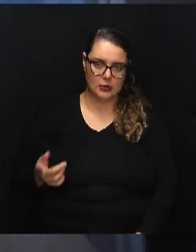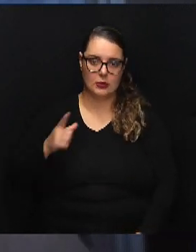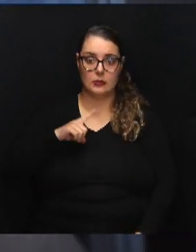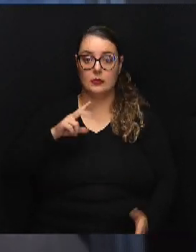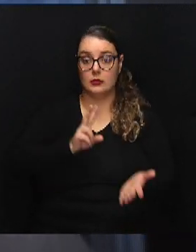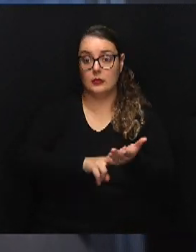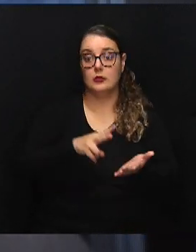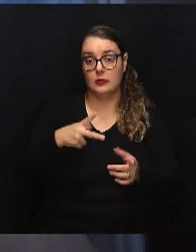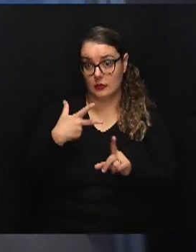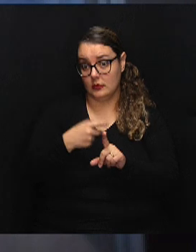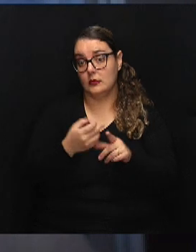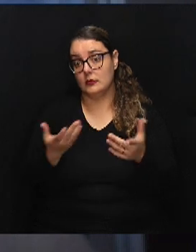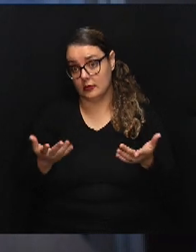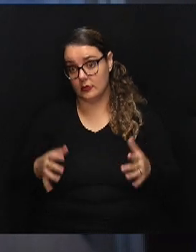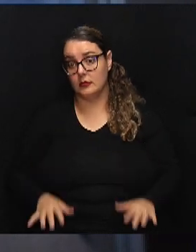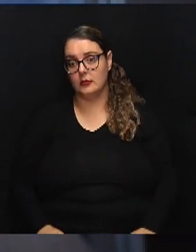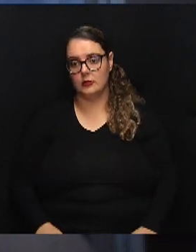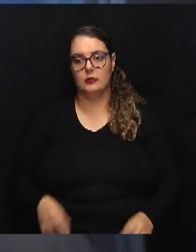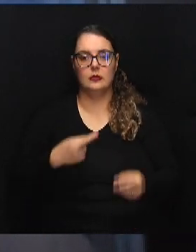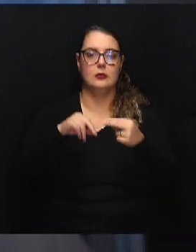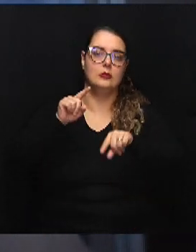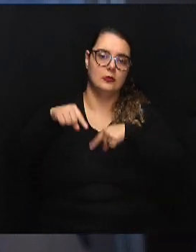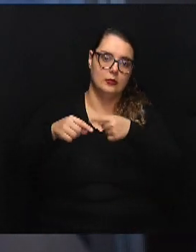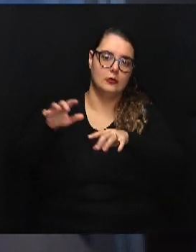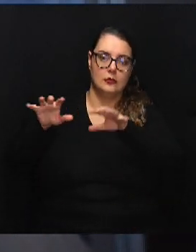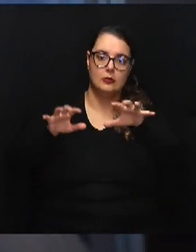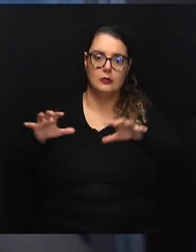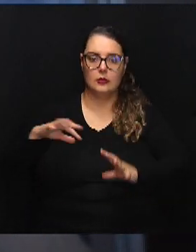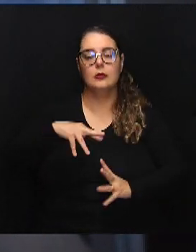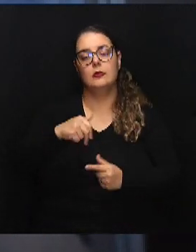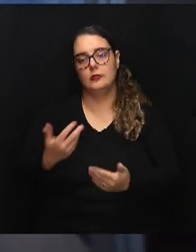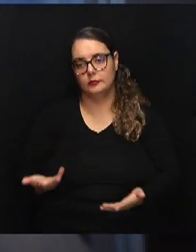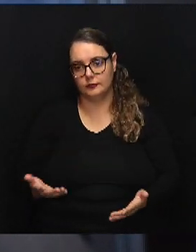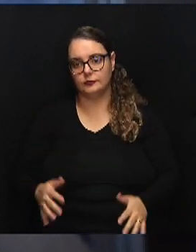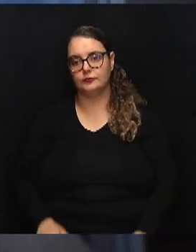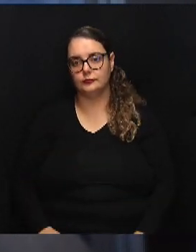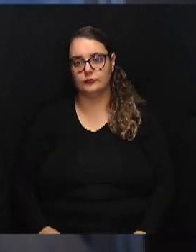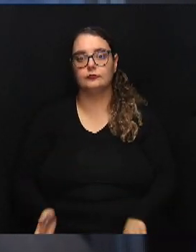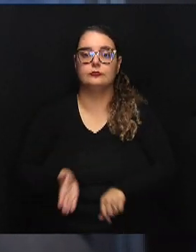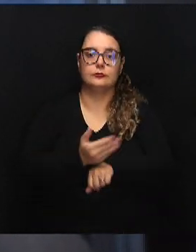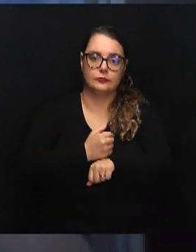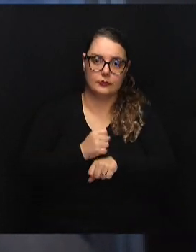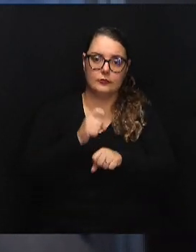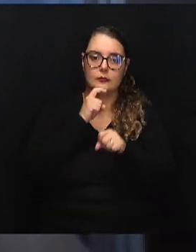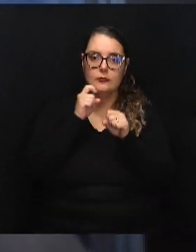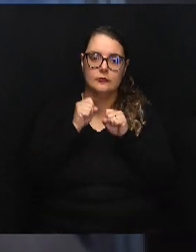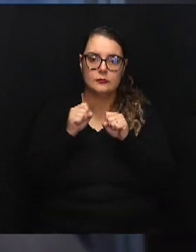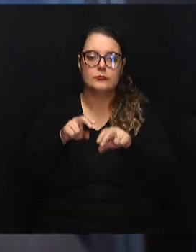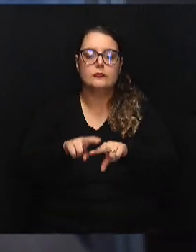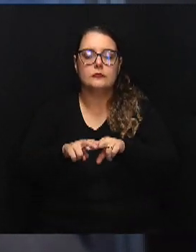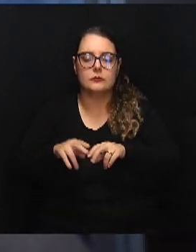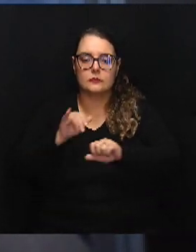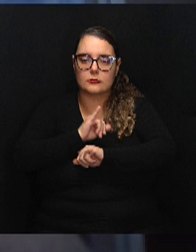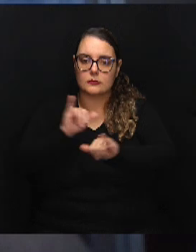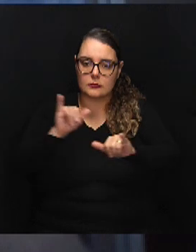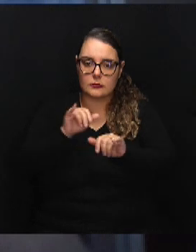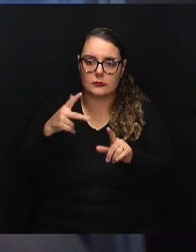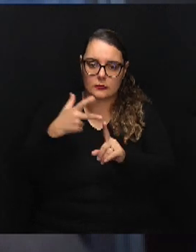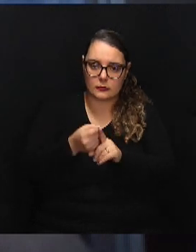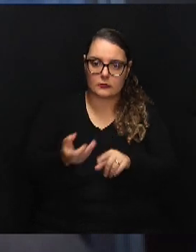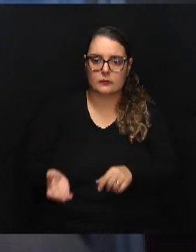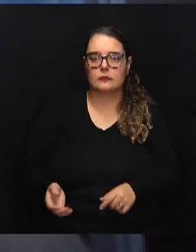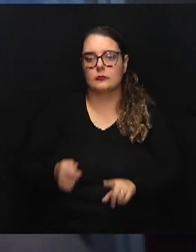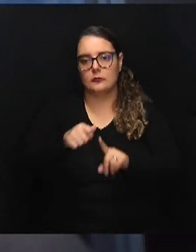vantagem vacinal aí em relação a outras partes do mundo. A gente tem que ir antes do inverno, né? Por isso as campanhas de vacinação ocorrem no